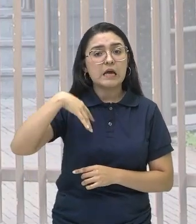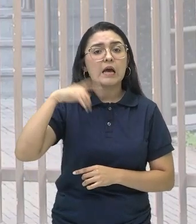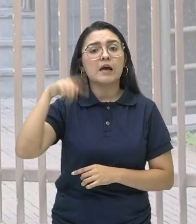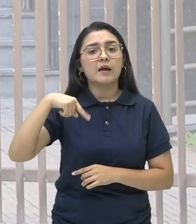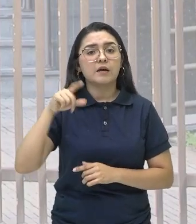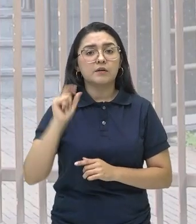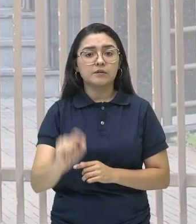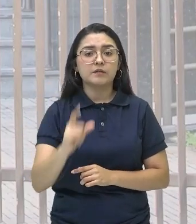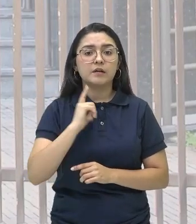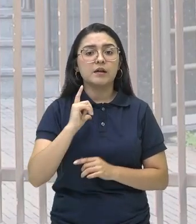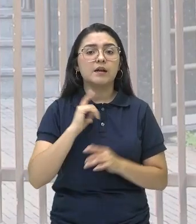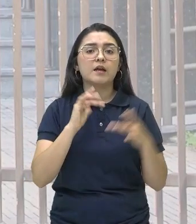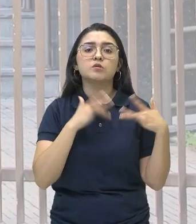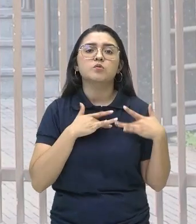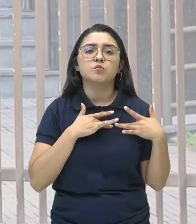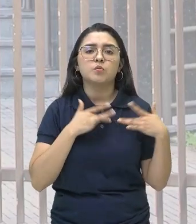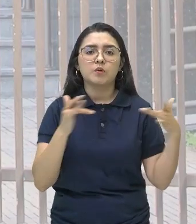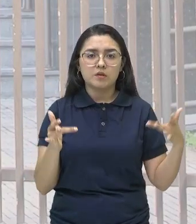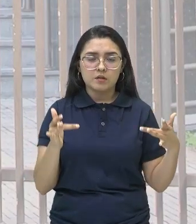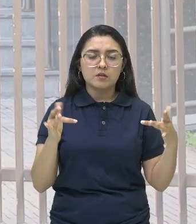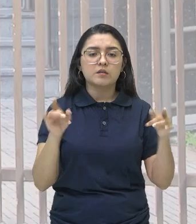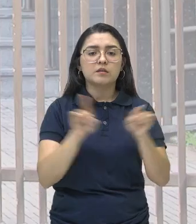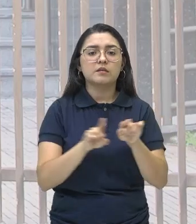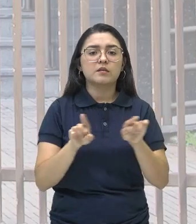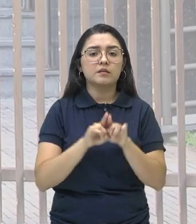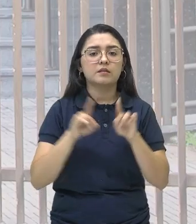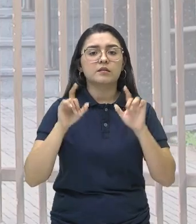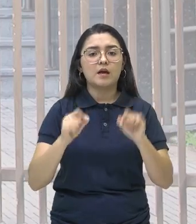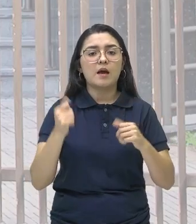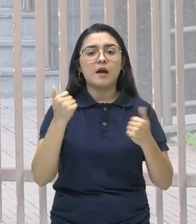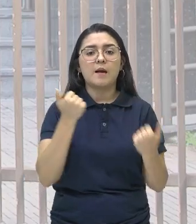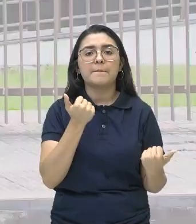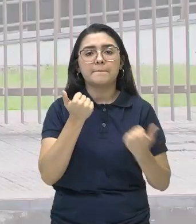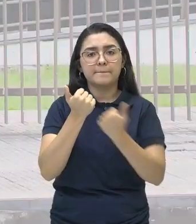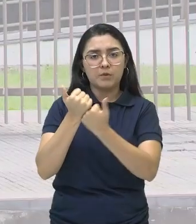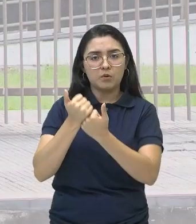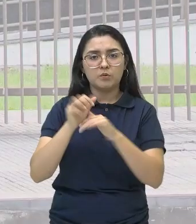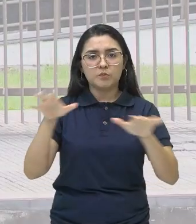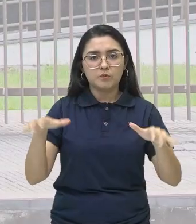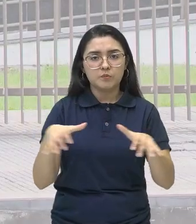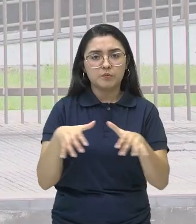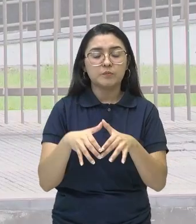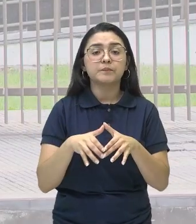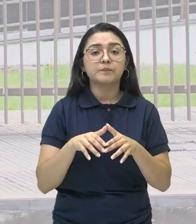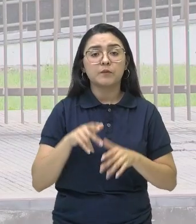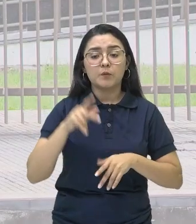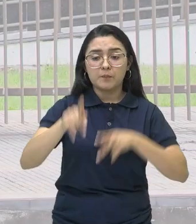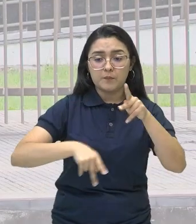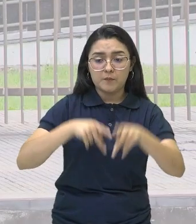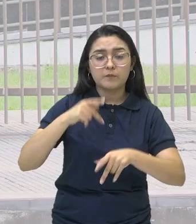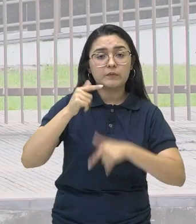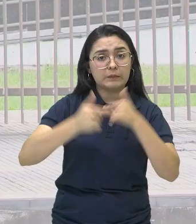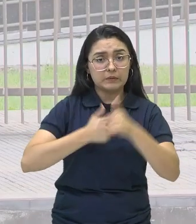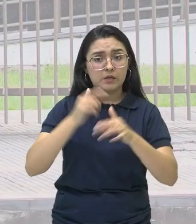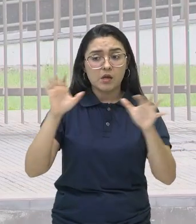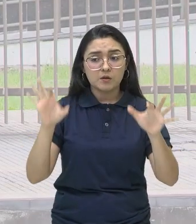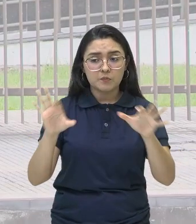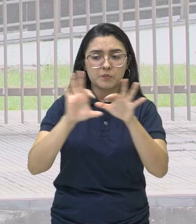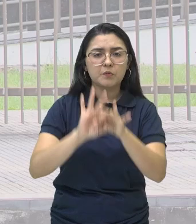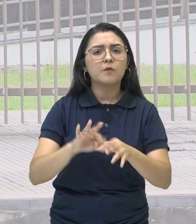a solidariedade e apoio mútuo. A união dos trabalhadores